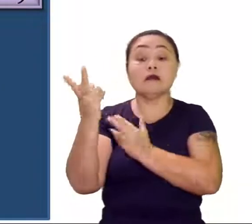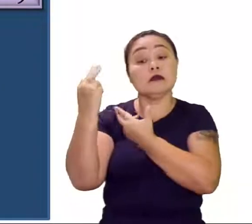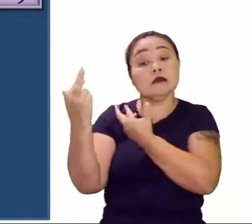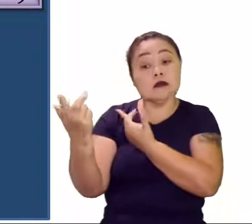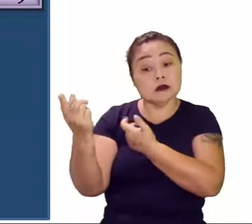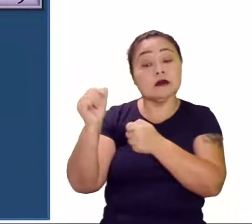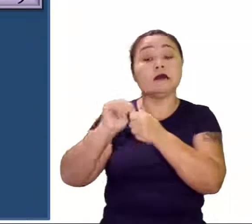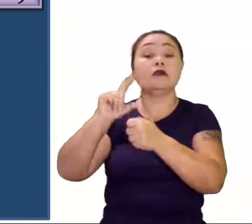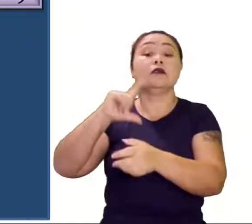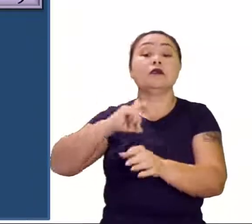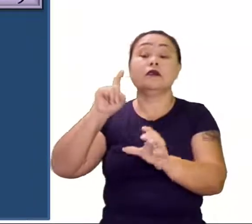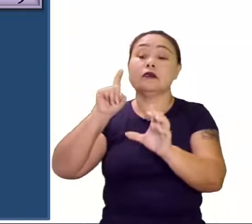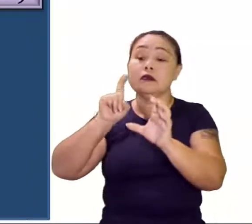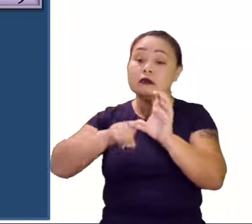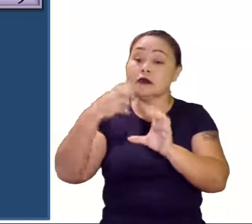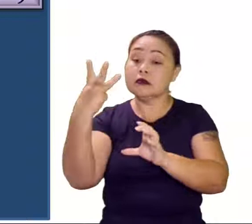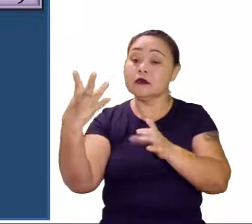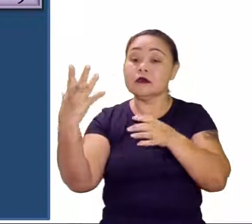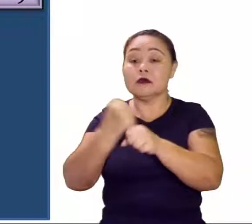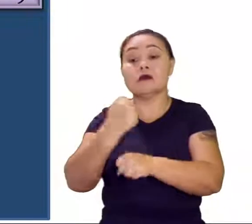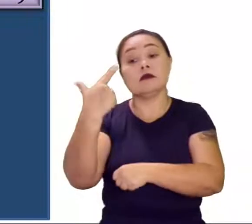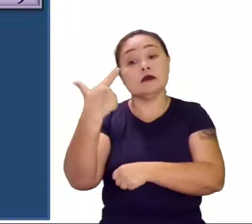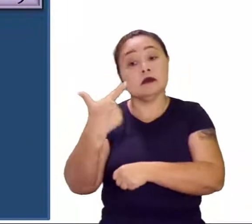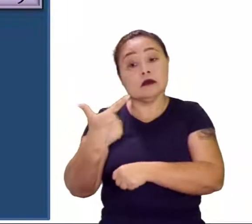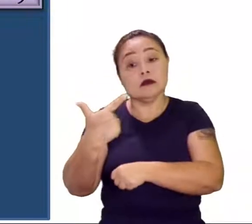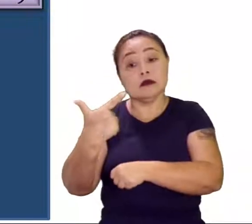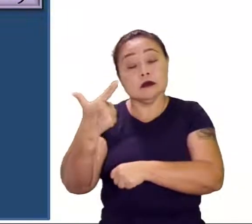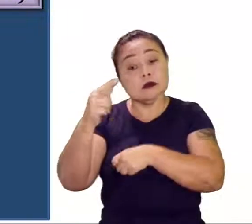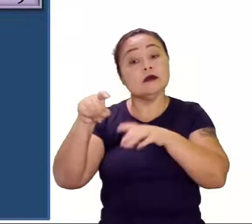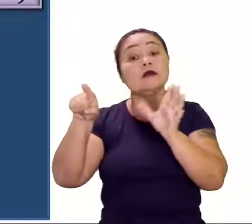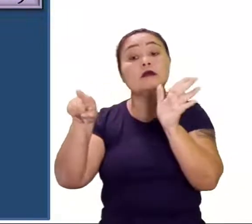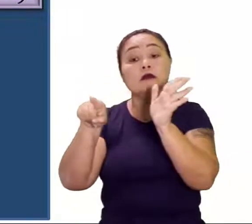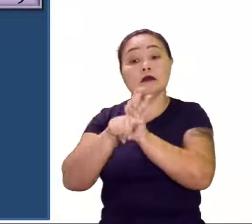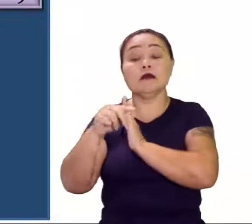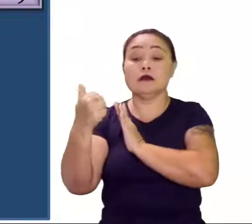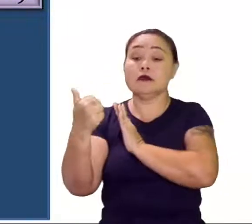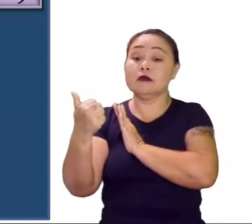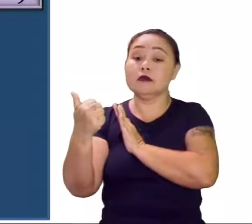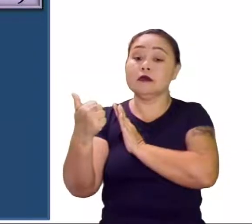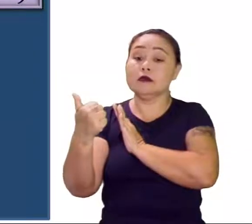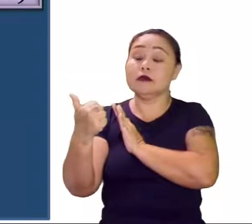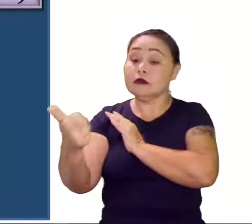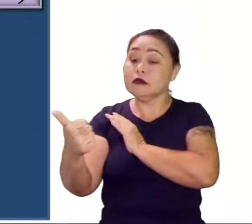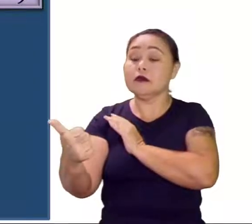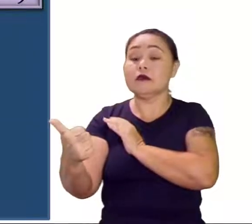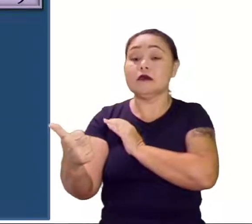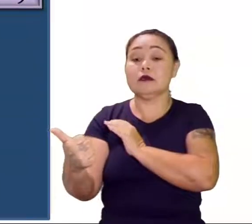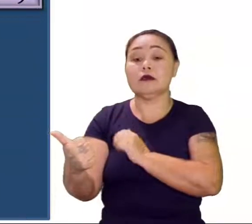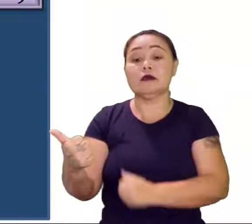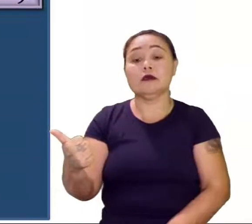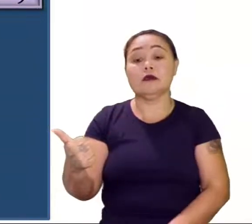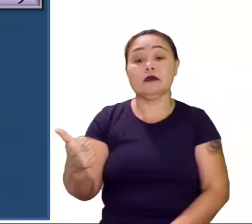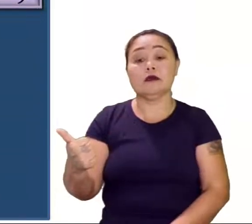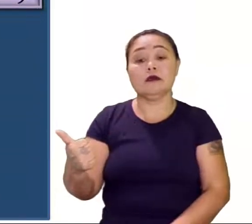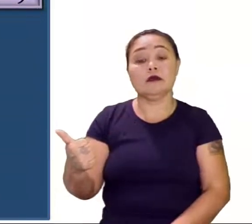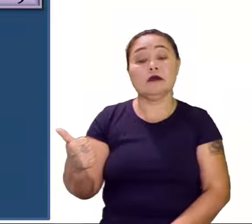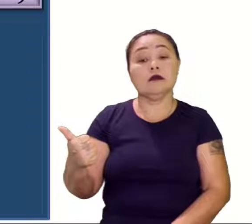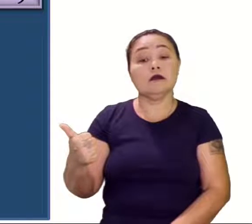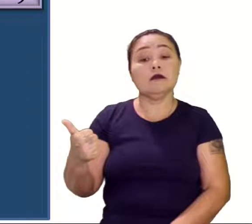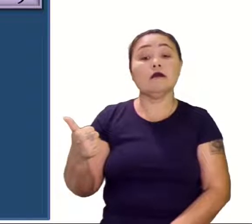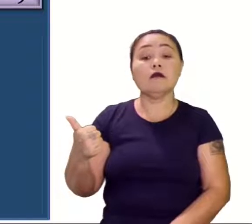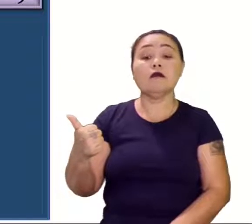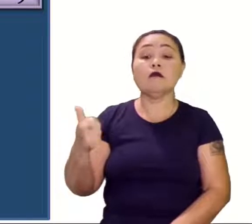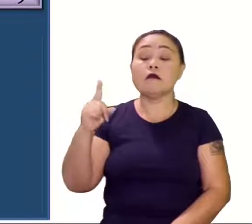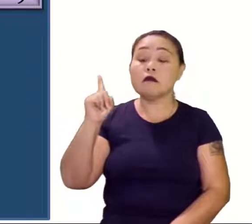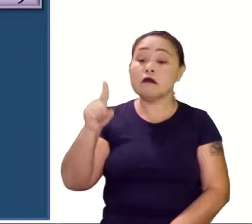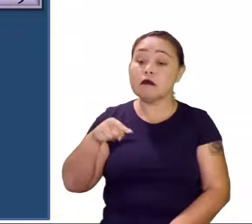mesmo jeito, devo 3, somo 2, fico devendo 1, né? Aqui é 1, tá? Conserta aí.